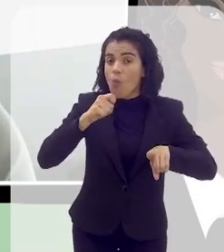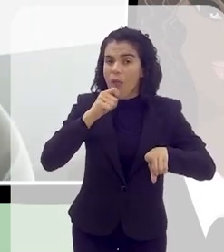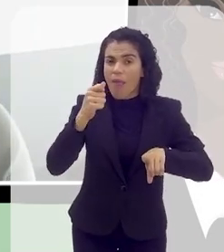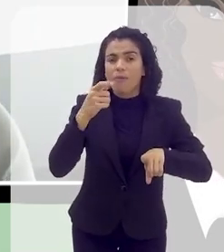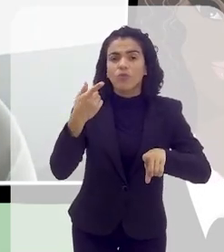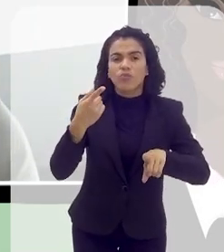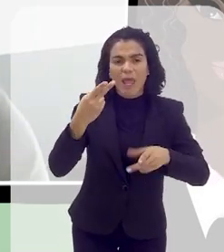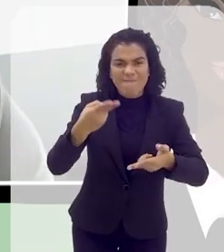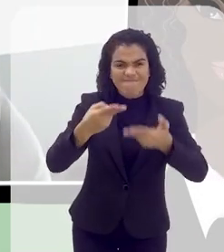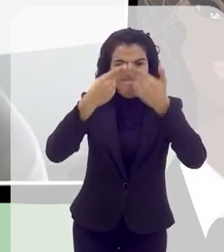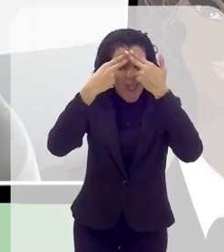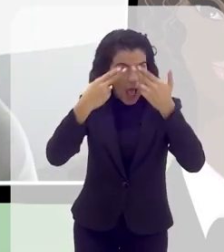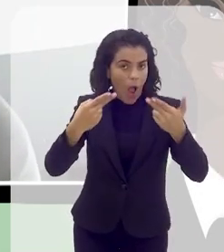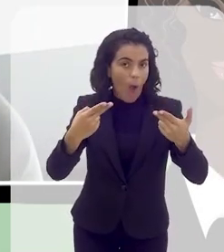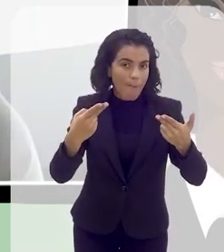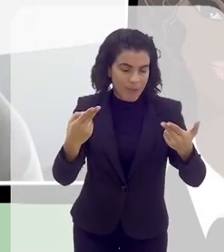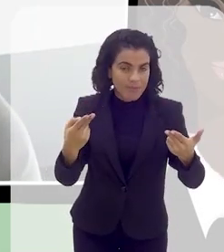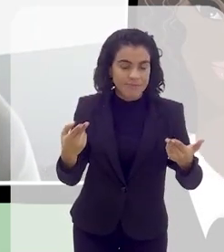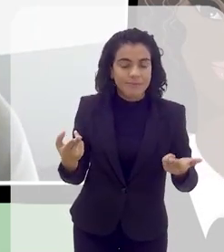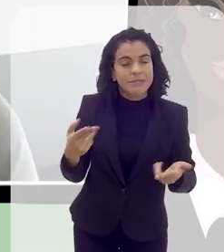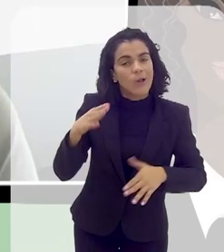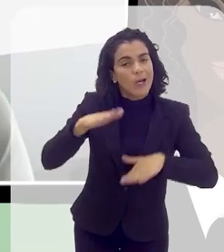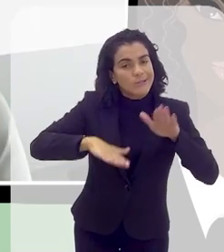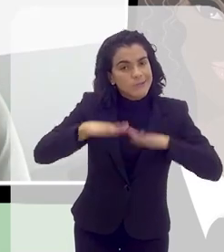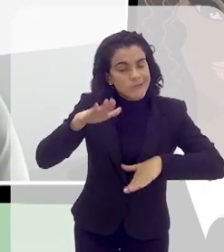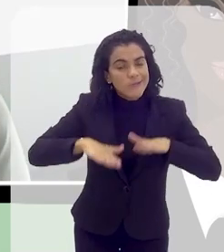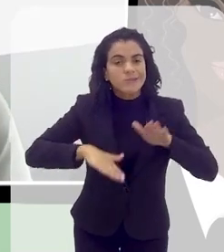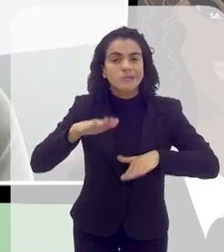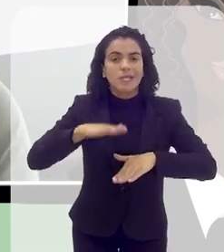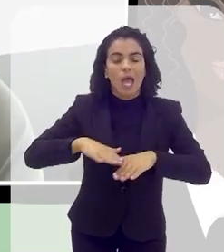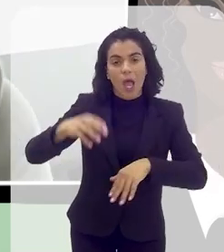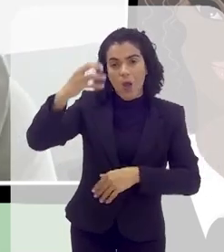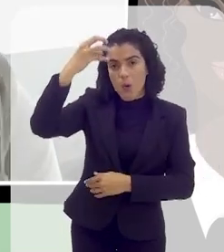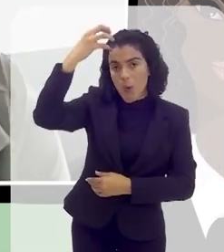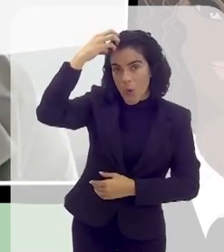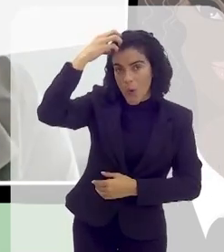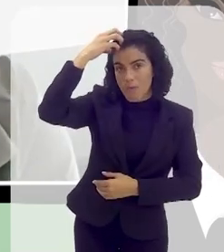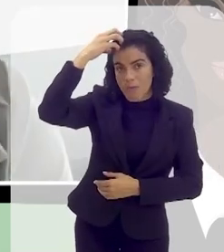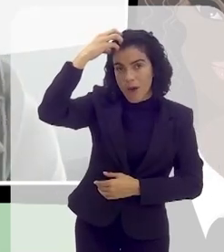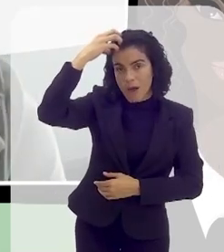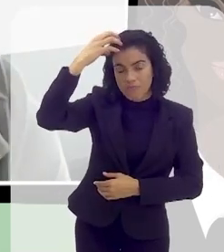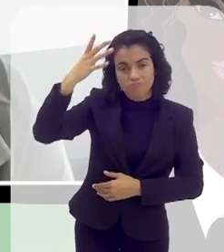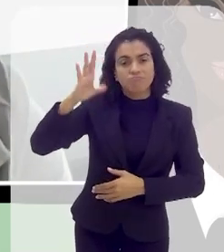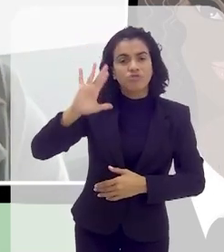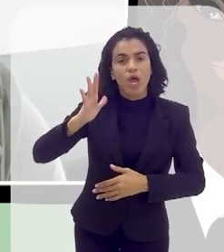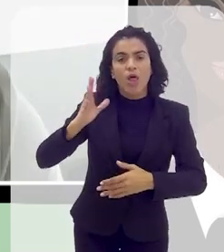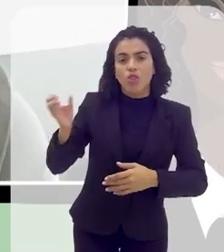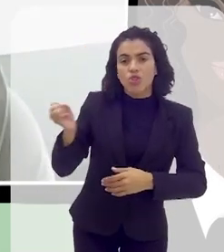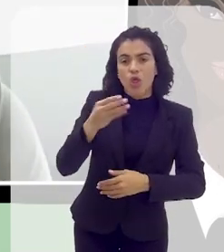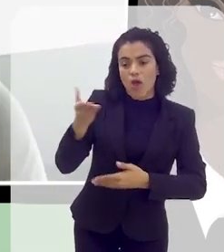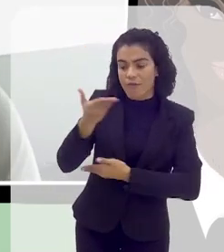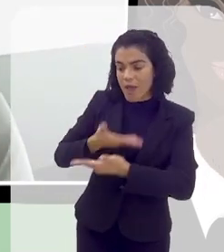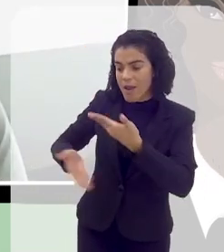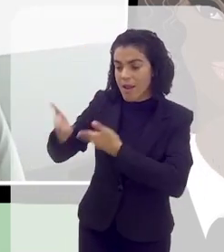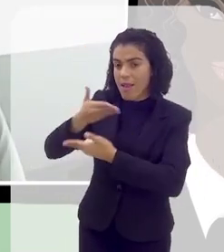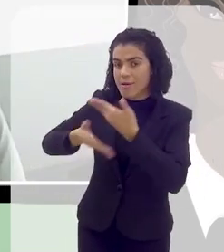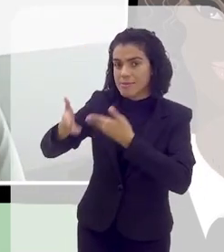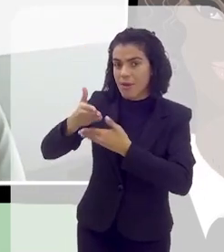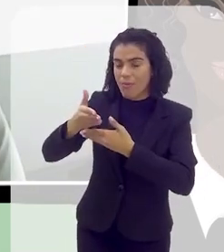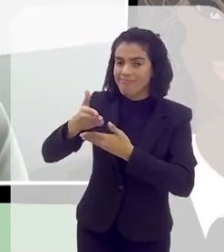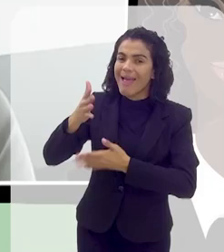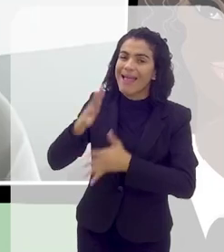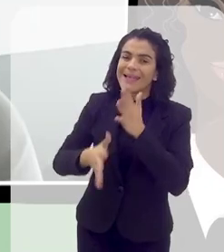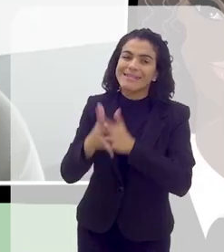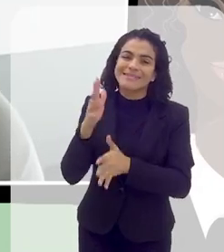sem marcas, sem registros, né? Então, muitas vezes, essa culpa que chega nessa outra relação atrapalha muito